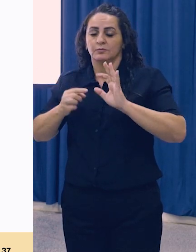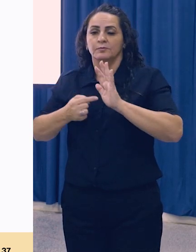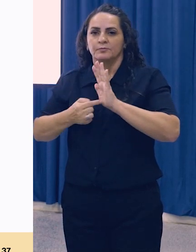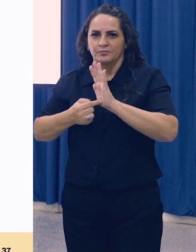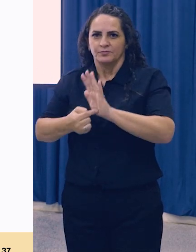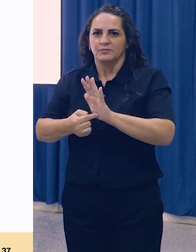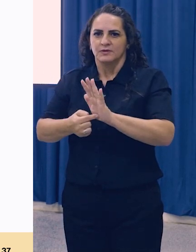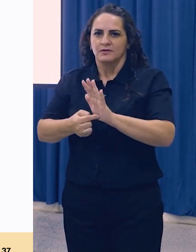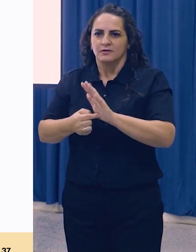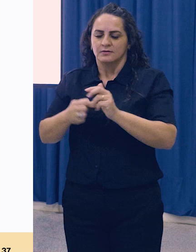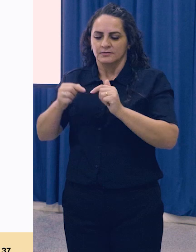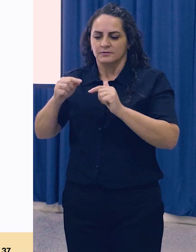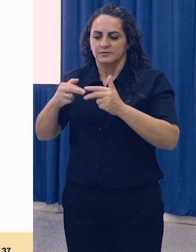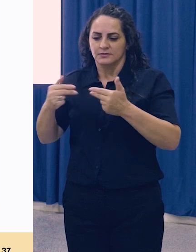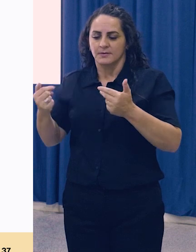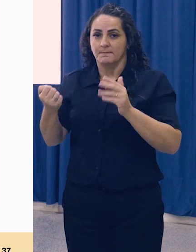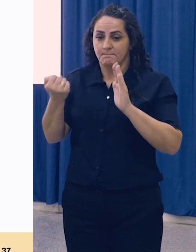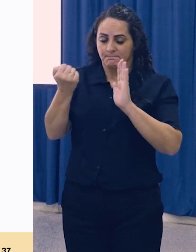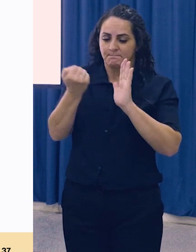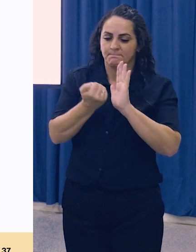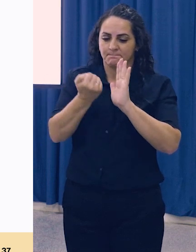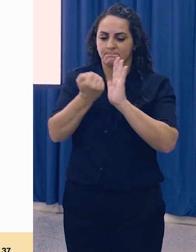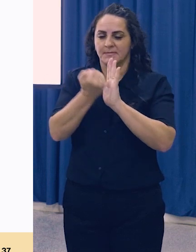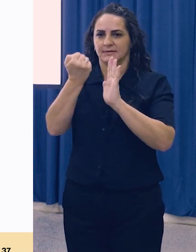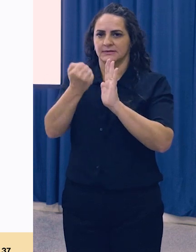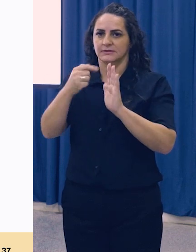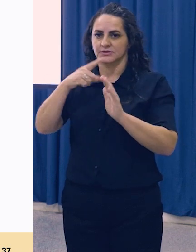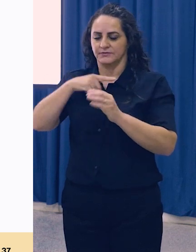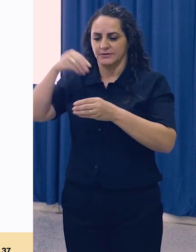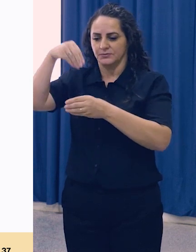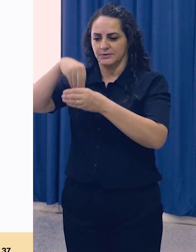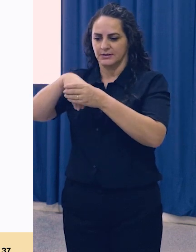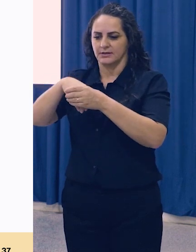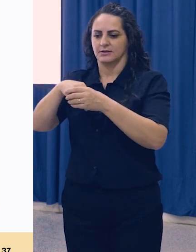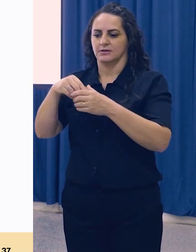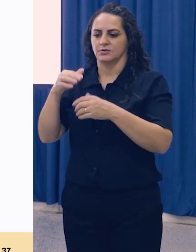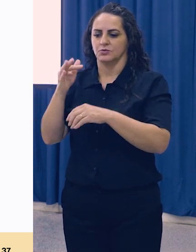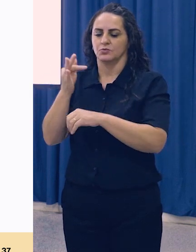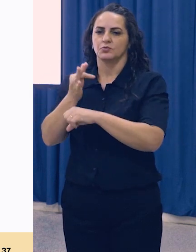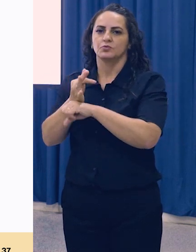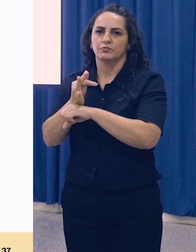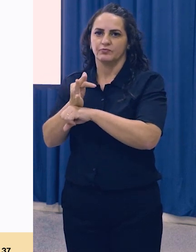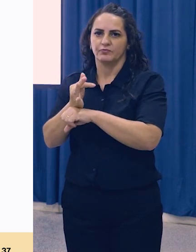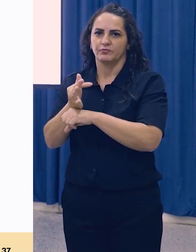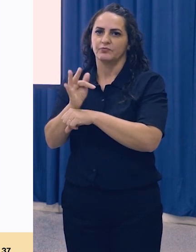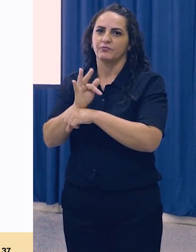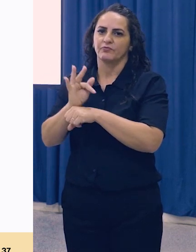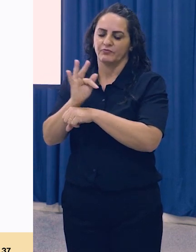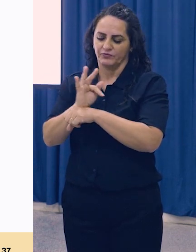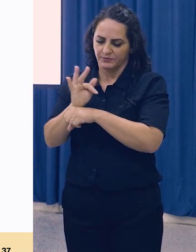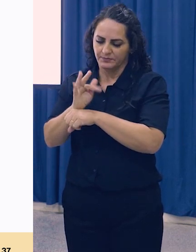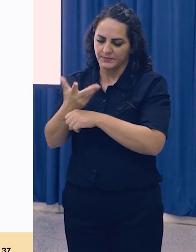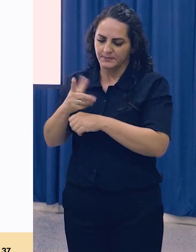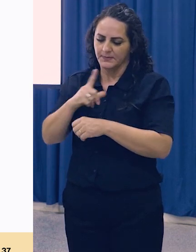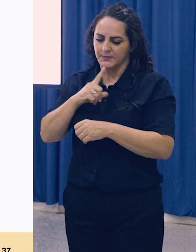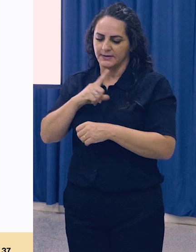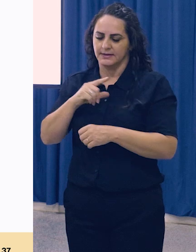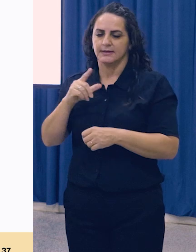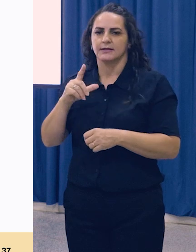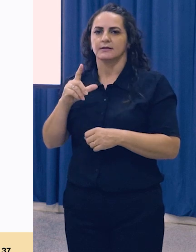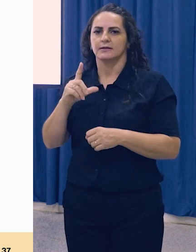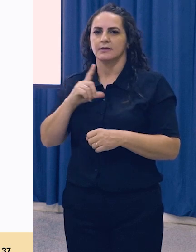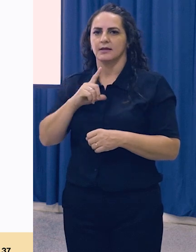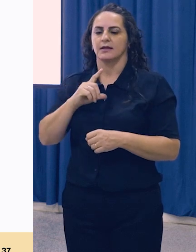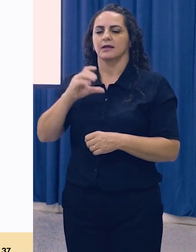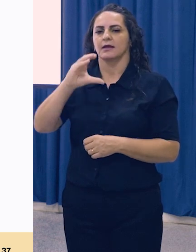trouxe benefícios para as marcas que participaram do filme, né? A gente chama essas marcas de parceiros, né? Então a gente tem, por exemplo, a